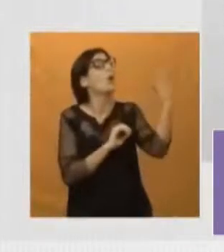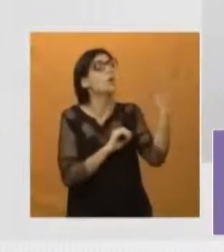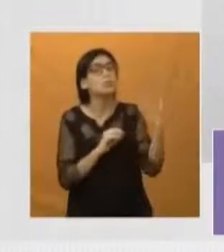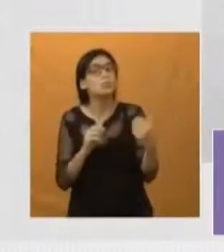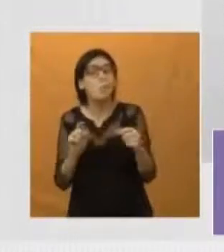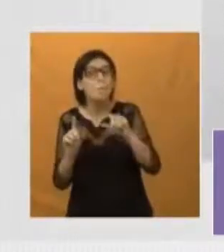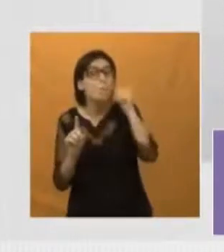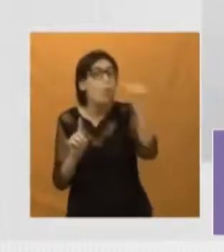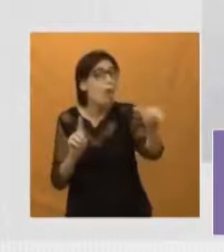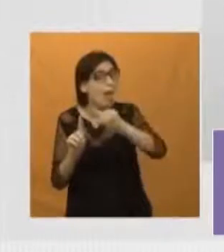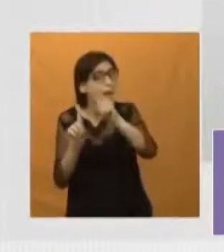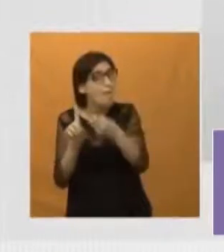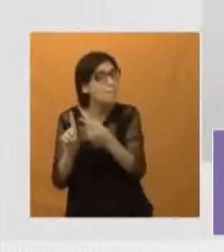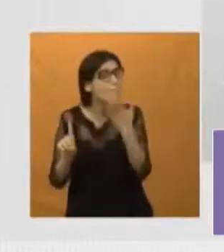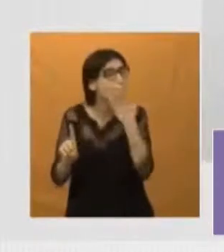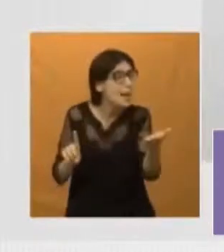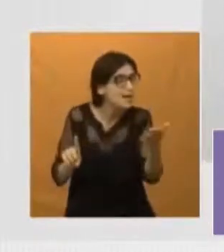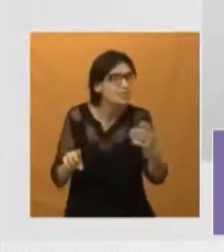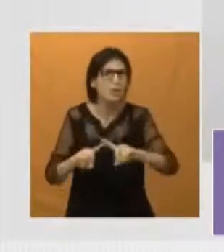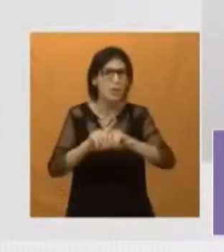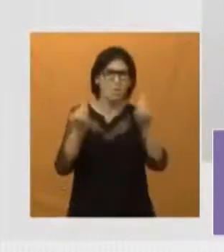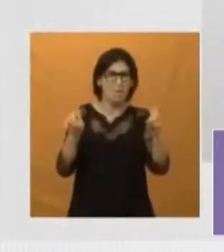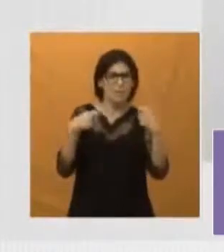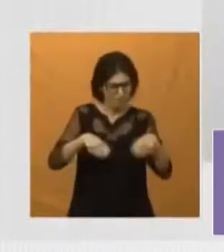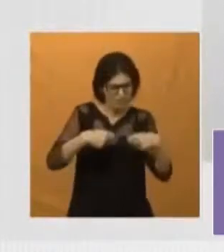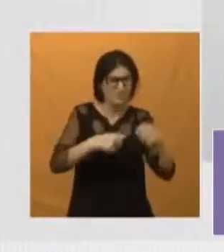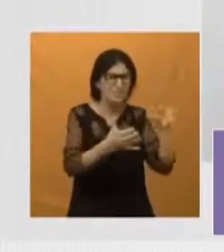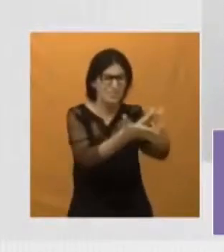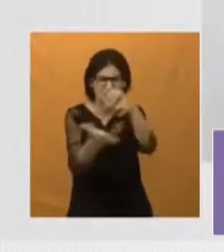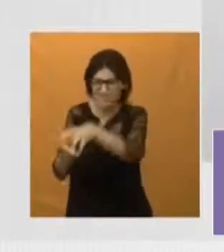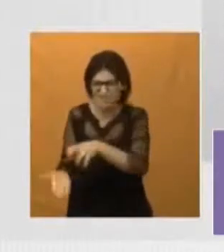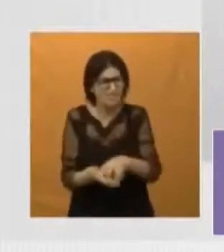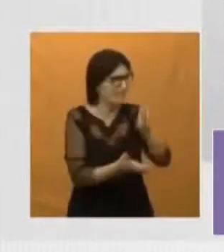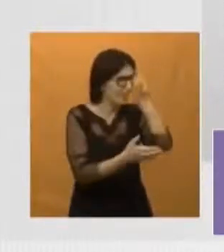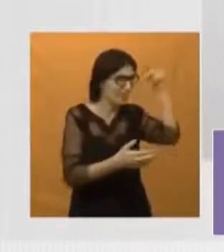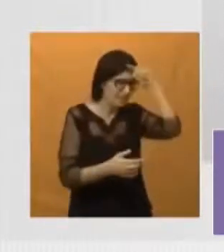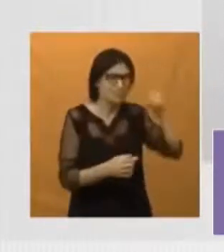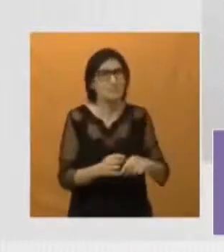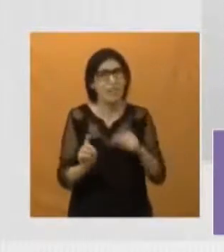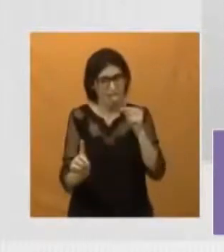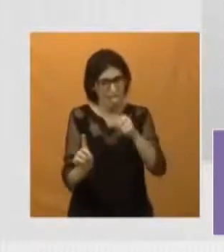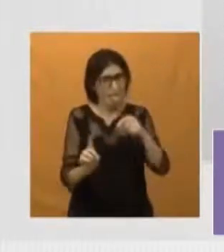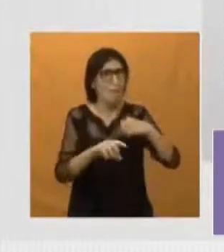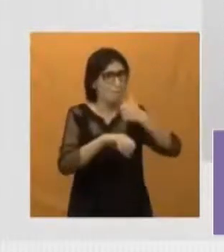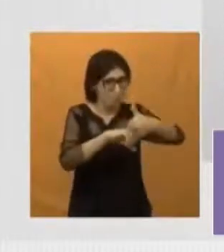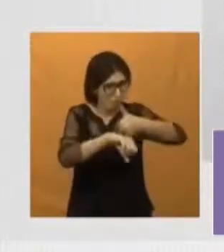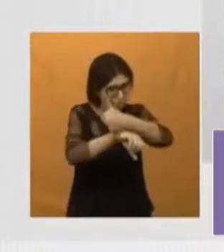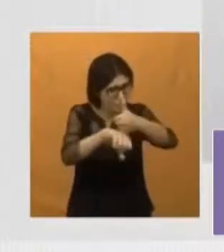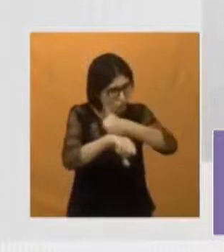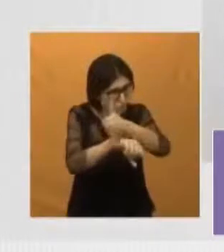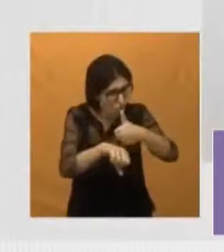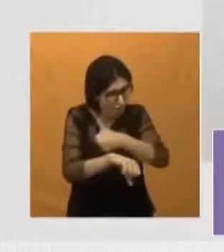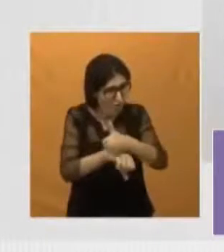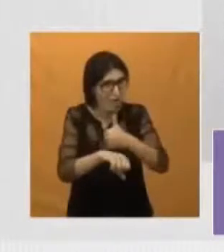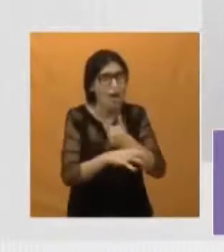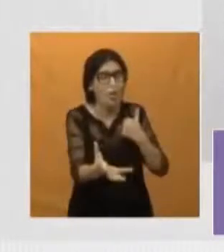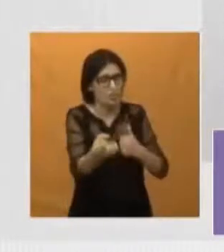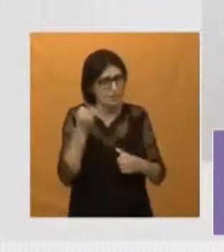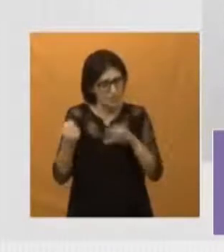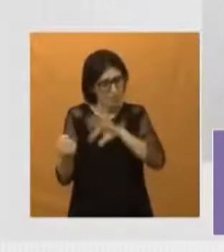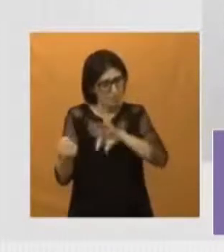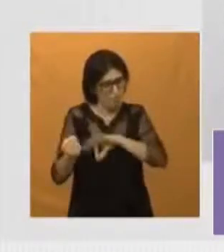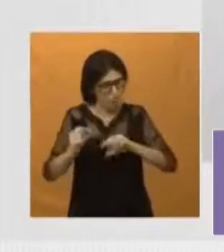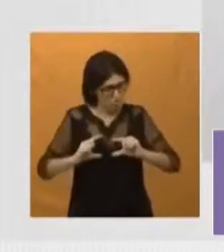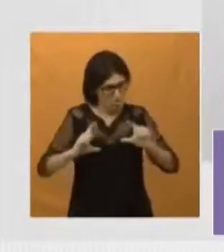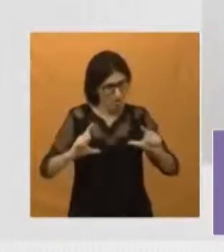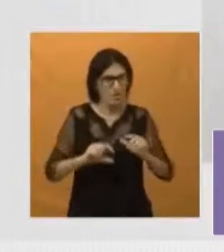essa doula, ela tem um custo, né? Essa doula, ela é paga hoje. Né? O sistema público de saúde, ele não tem doulas, né? Ele não